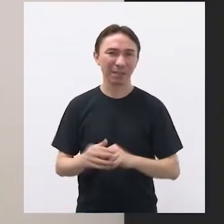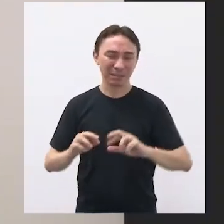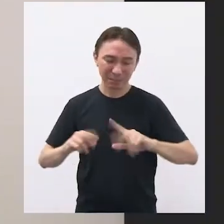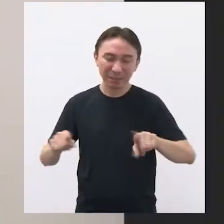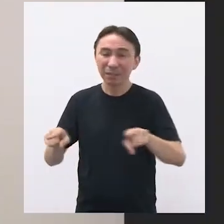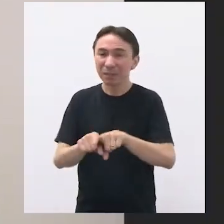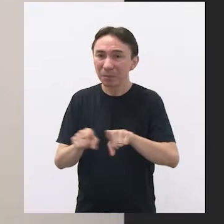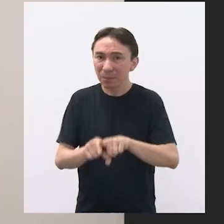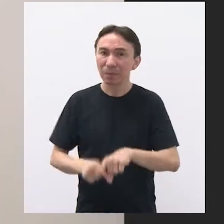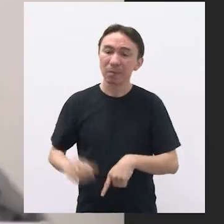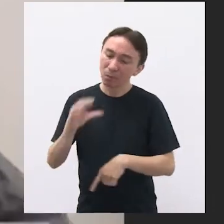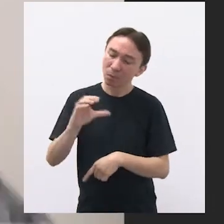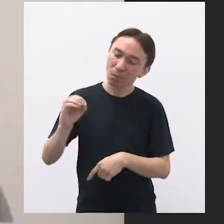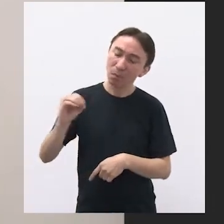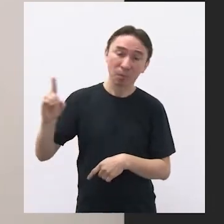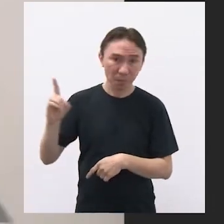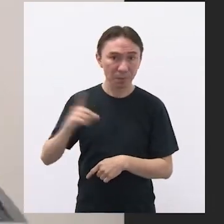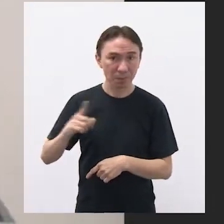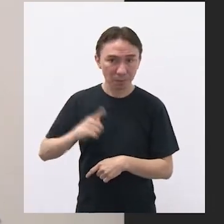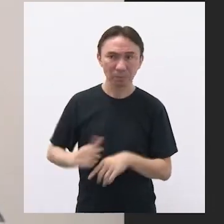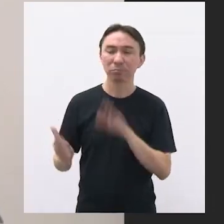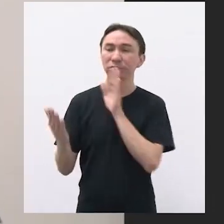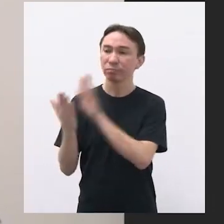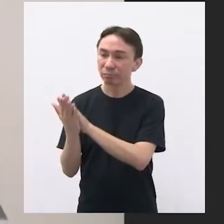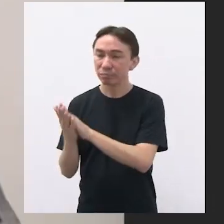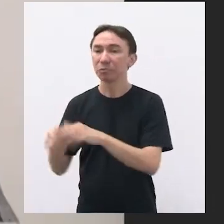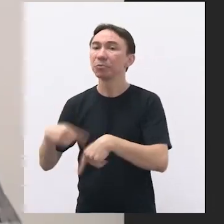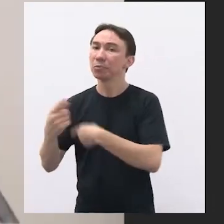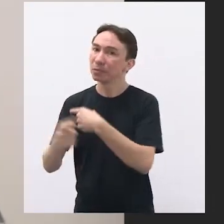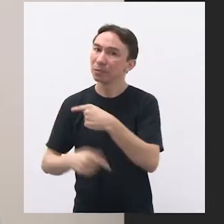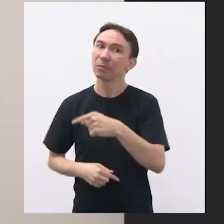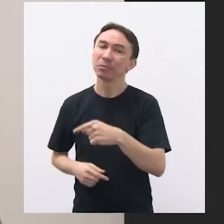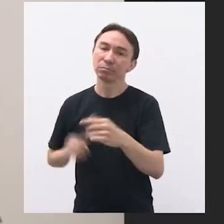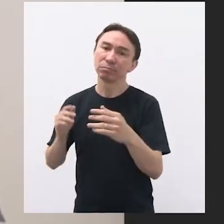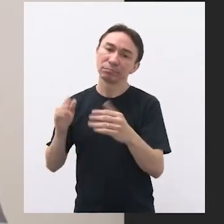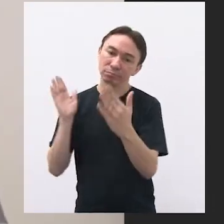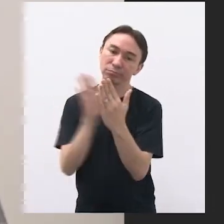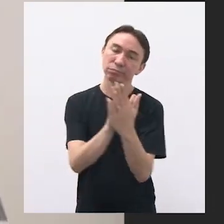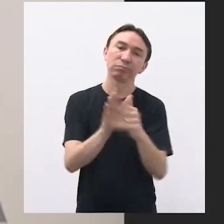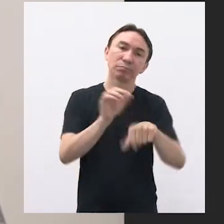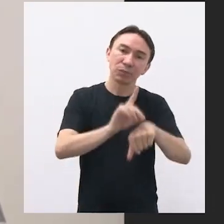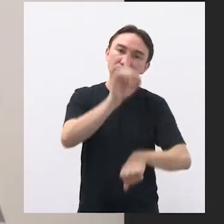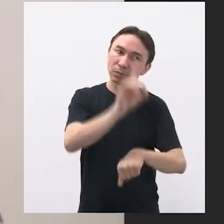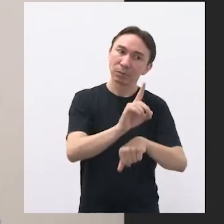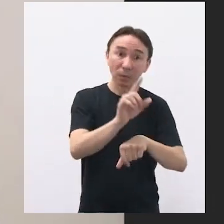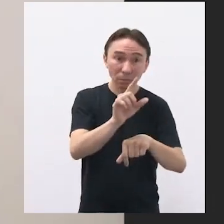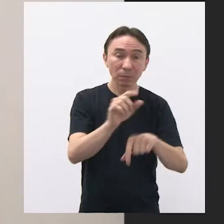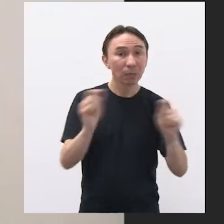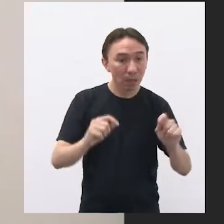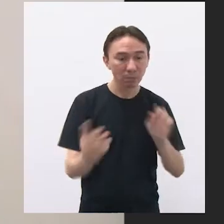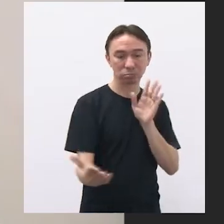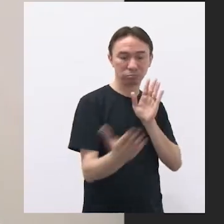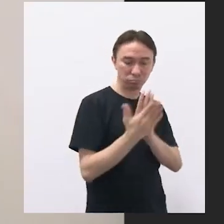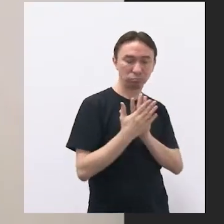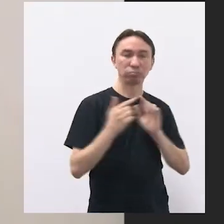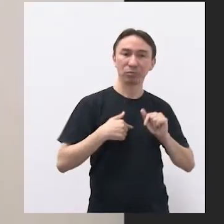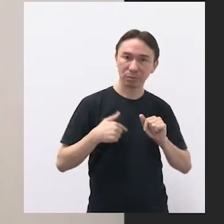vai procurar as diretorias, e aí, se for o caso, inclusive, vai procurar a gente para apoiar nessa ação. Acho que é isso,